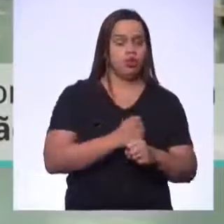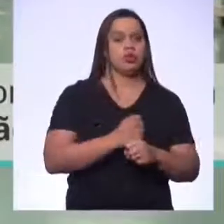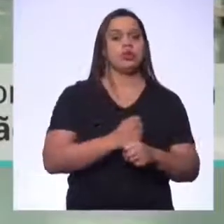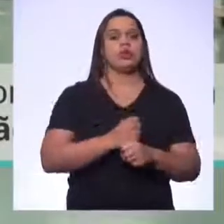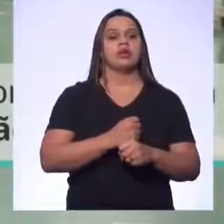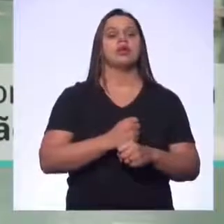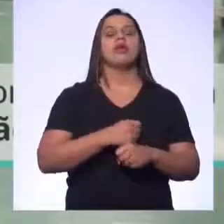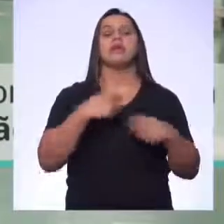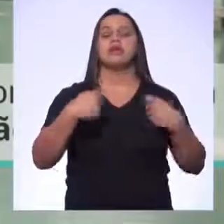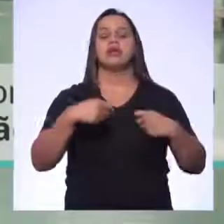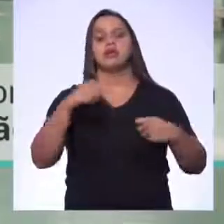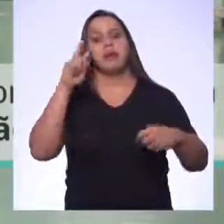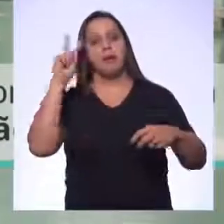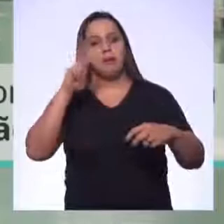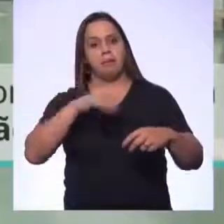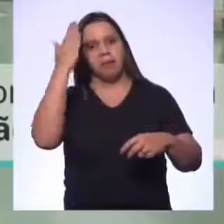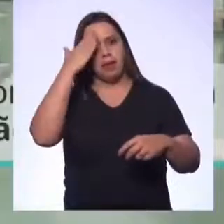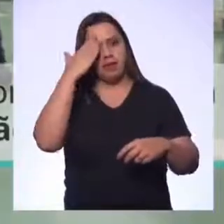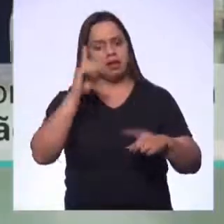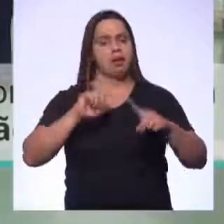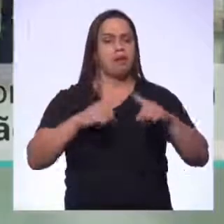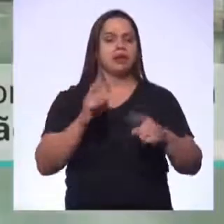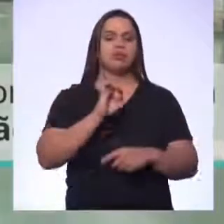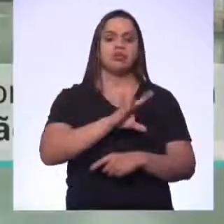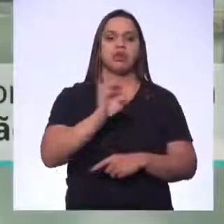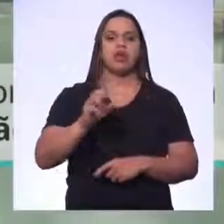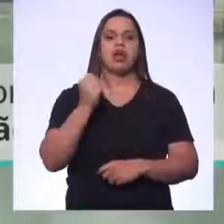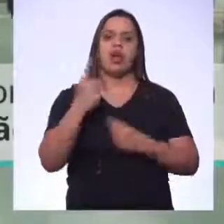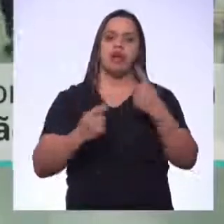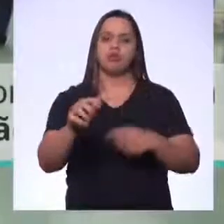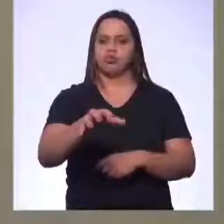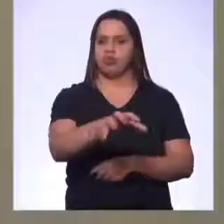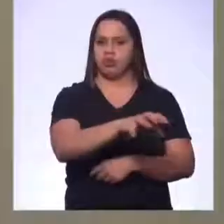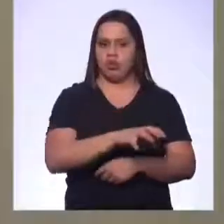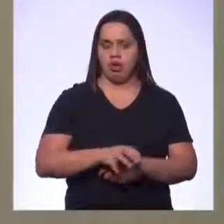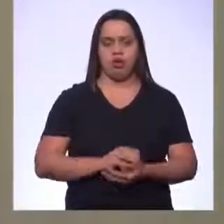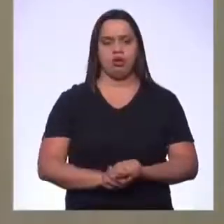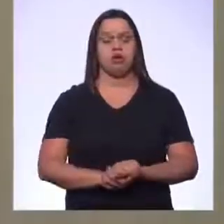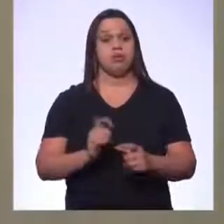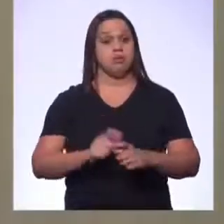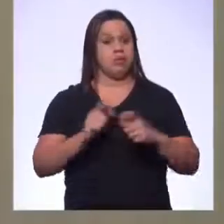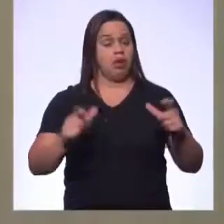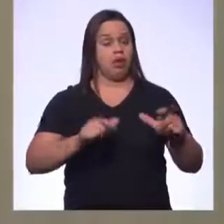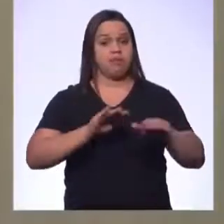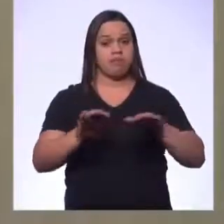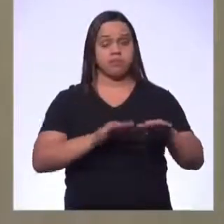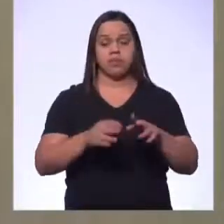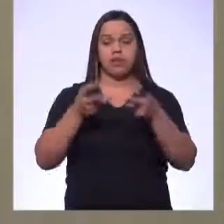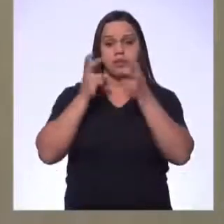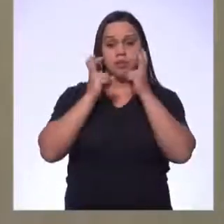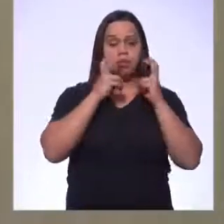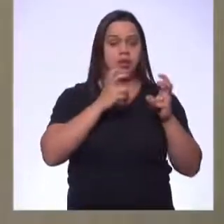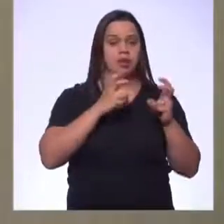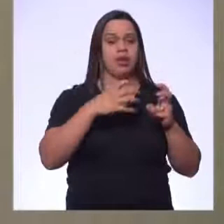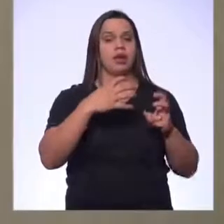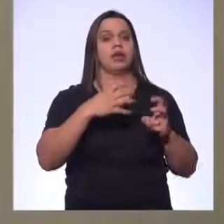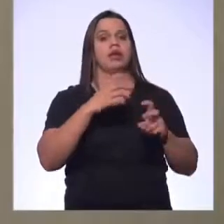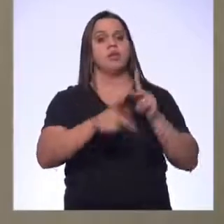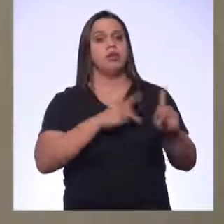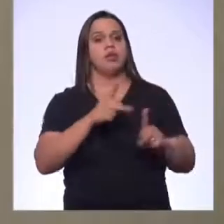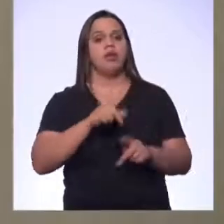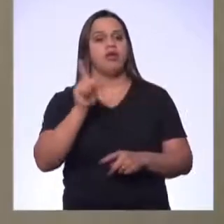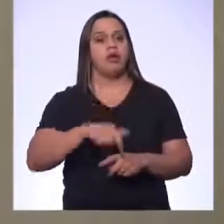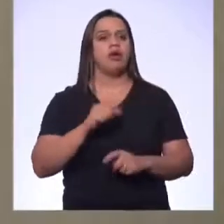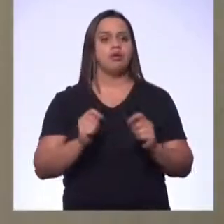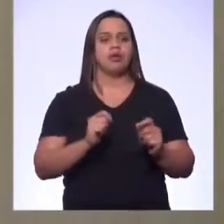isso apenas em algumas regiões. A maior parte dos tremores que são percebidos pela população podem ter